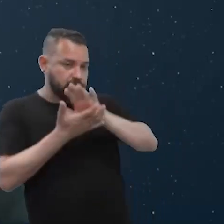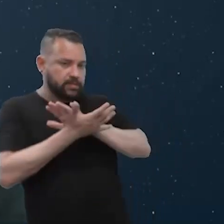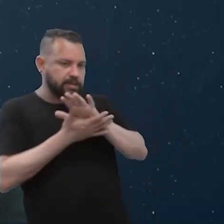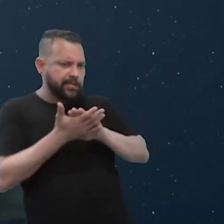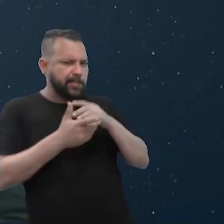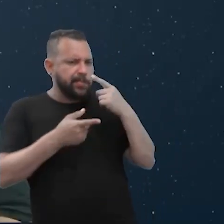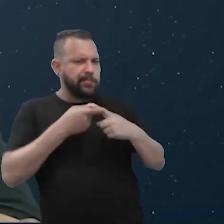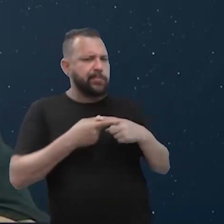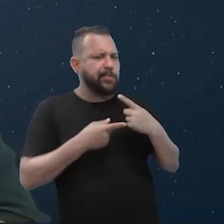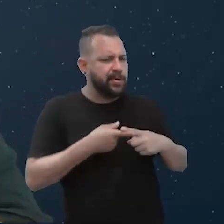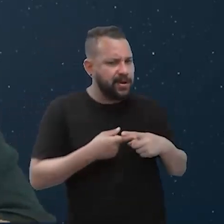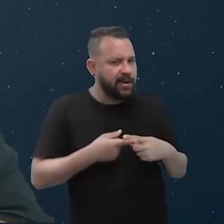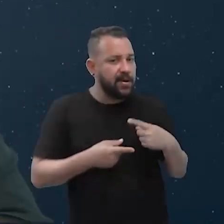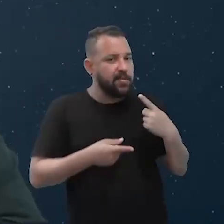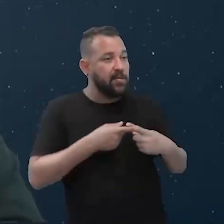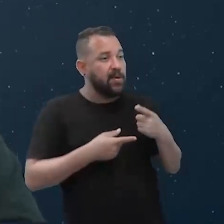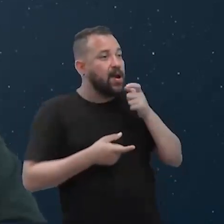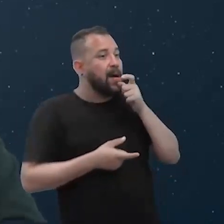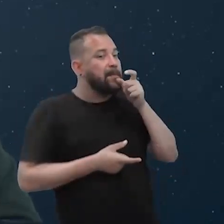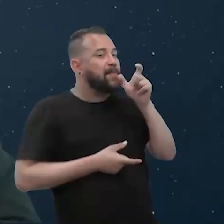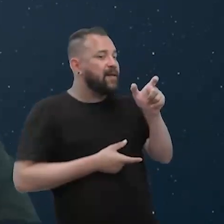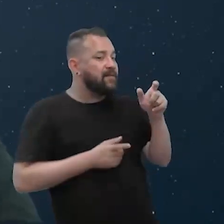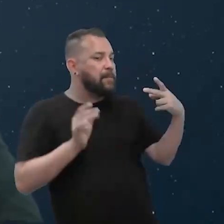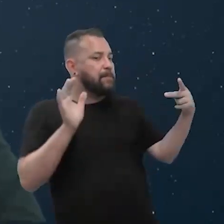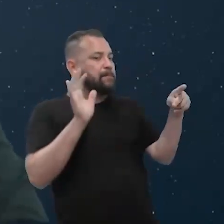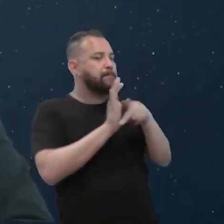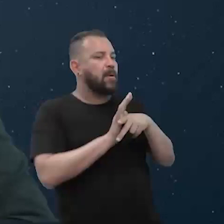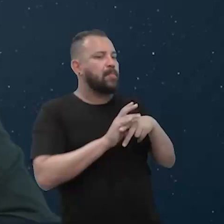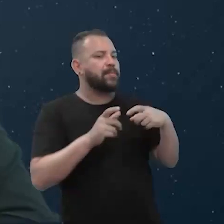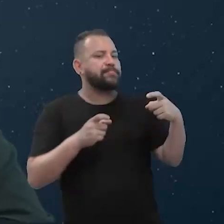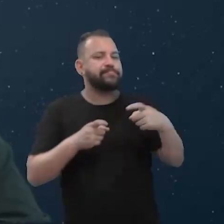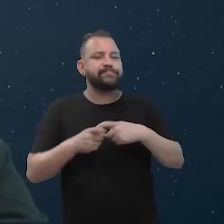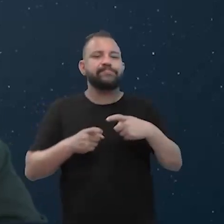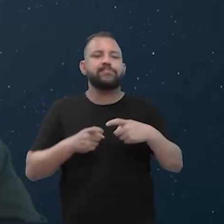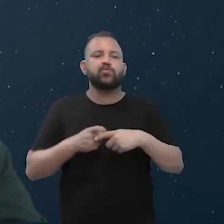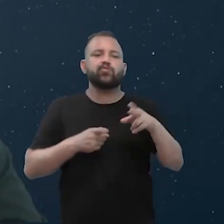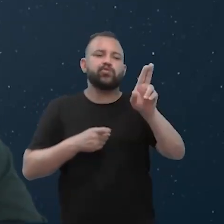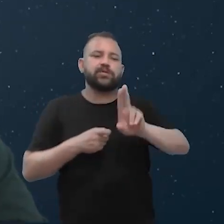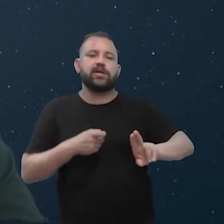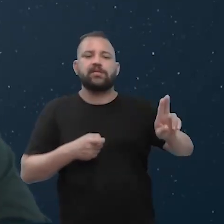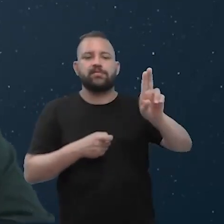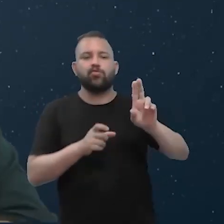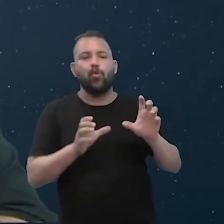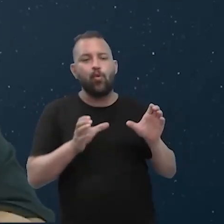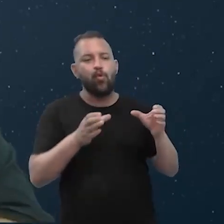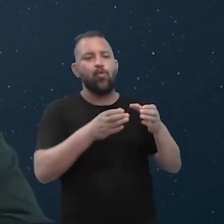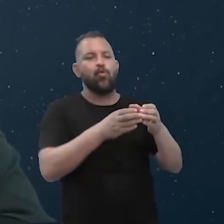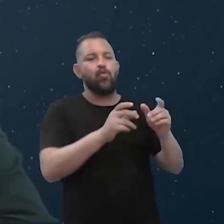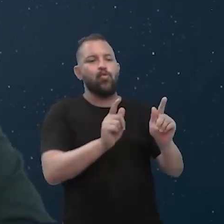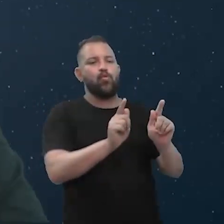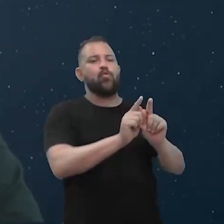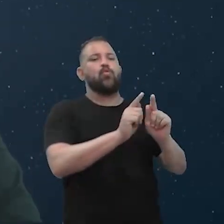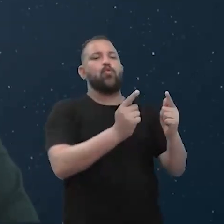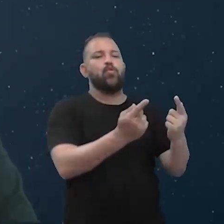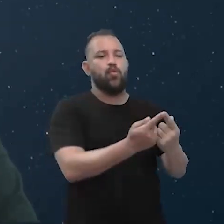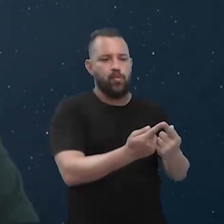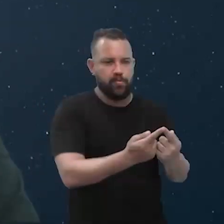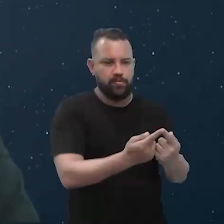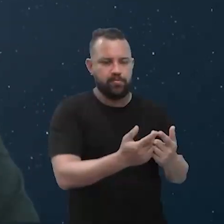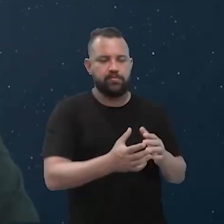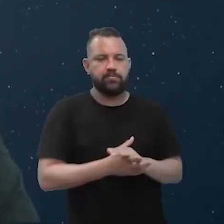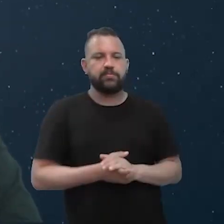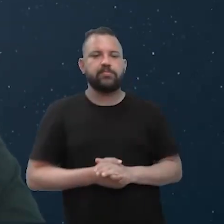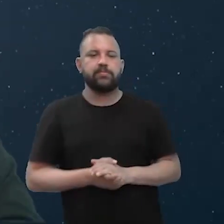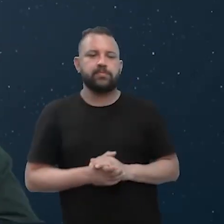quê? Porque são vocábulos, são palavras utilizadas, né, por um grupo, por uma classe